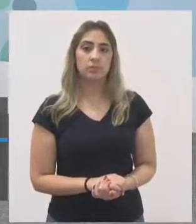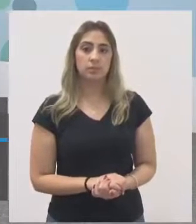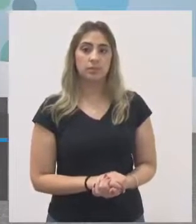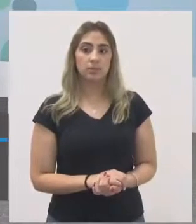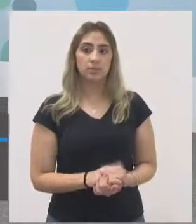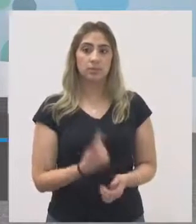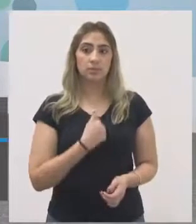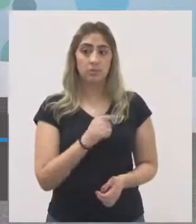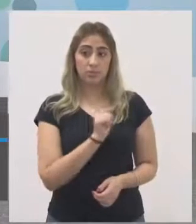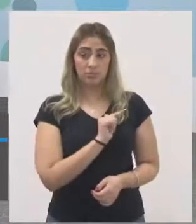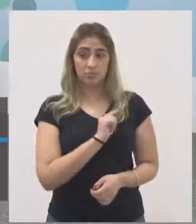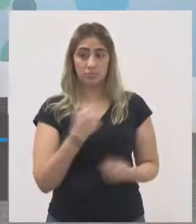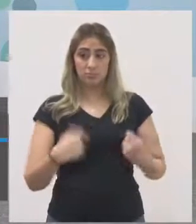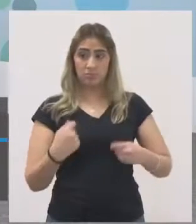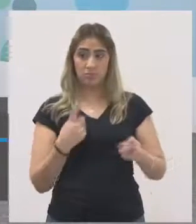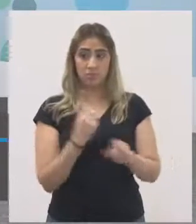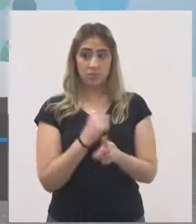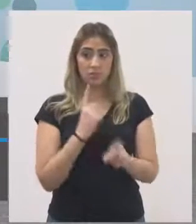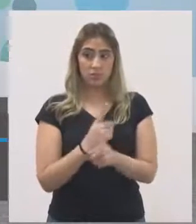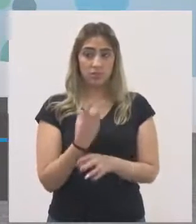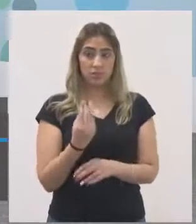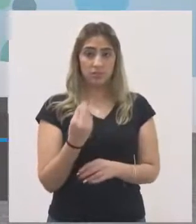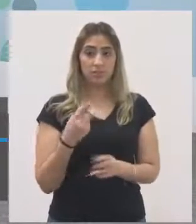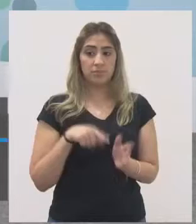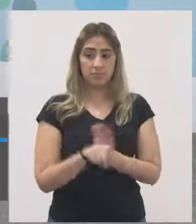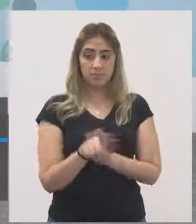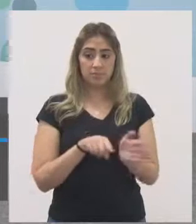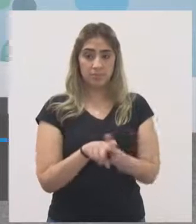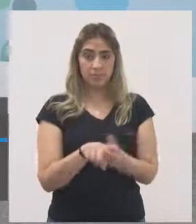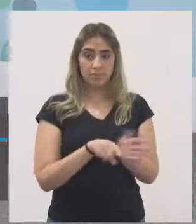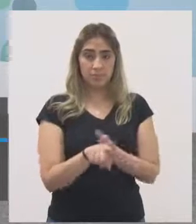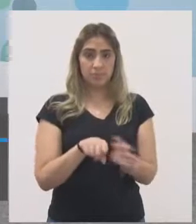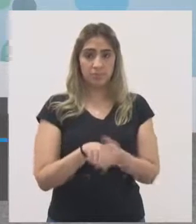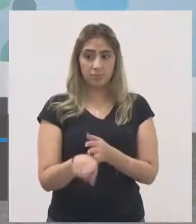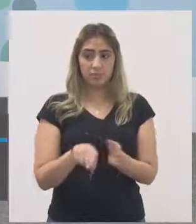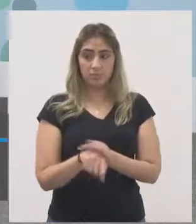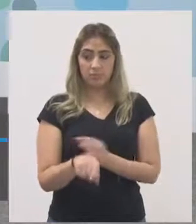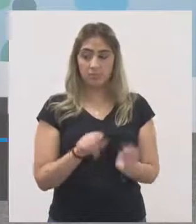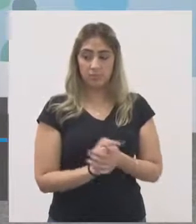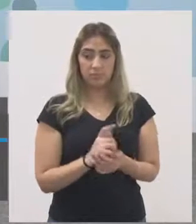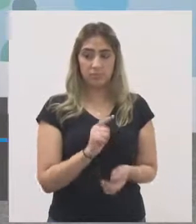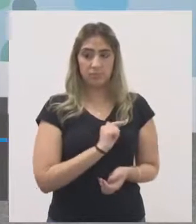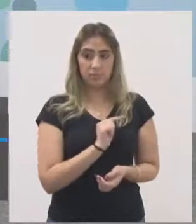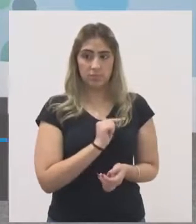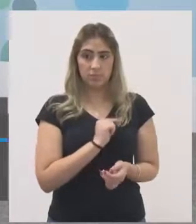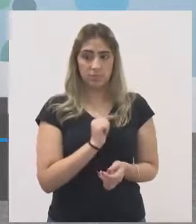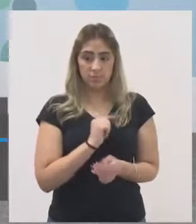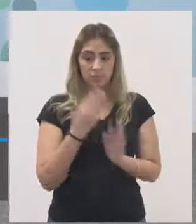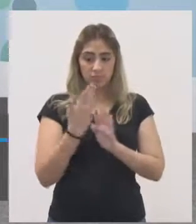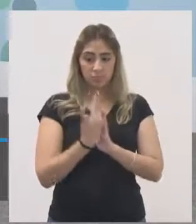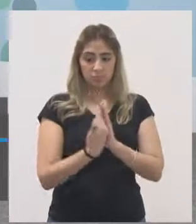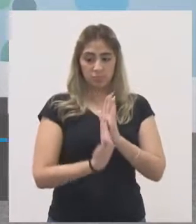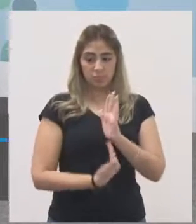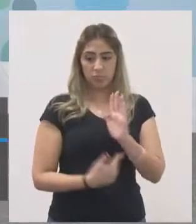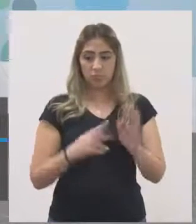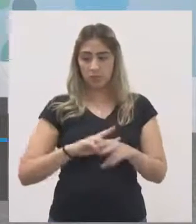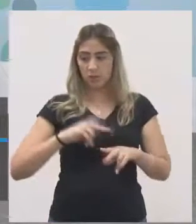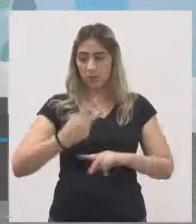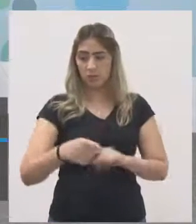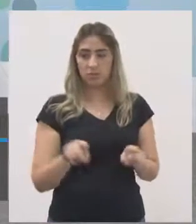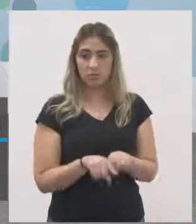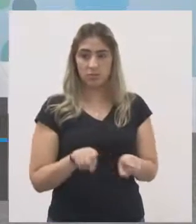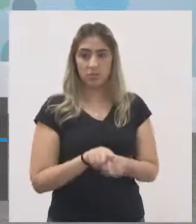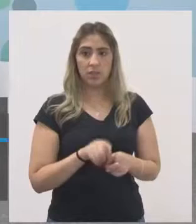Eu tenho que achar que, gente, é tanta pergunta. Aqui tem. O Reaper tem recursos de inserir vinhetas, transições?